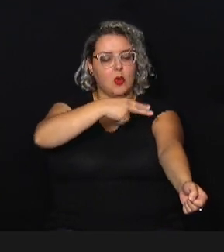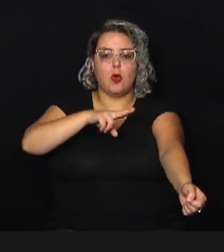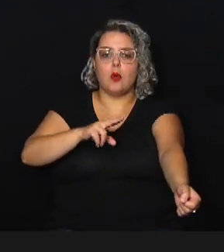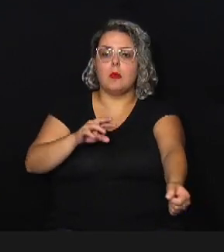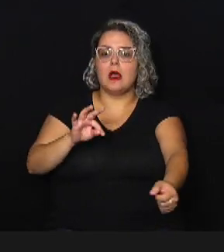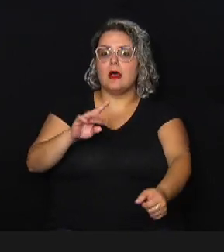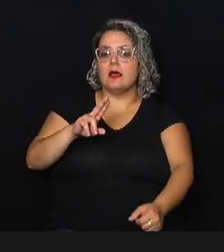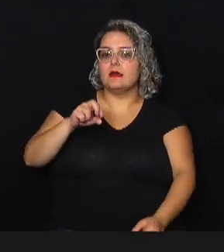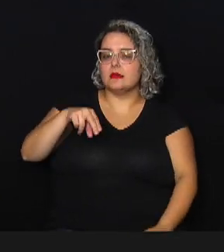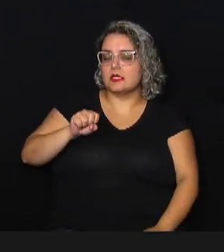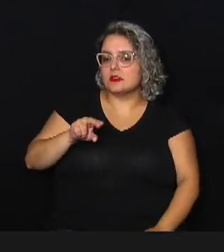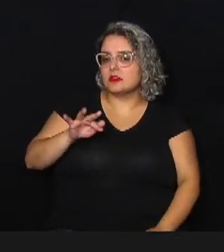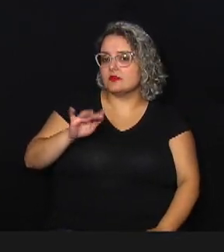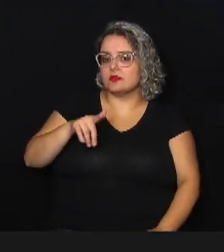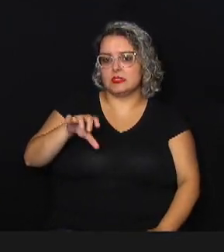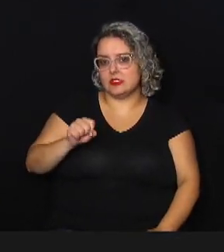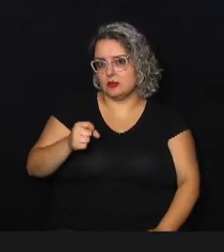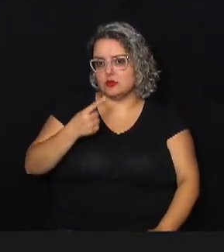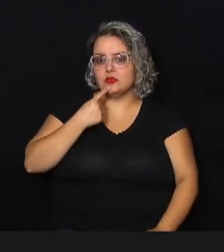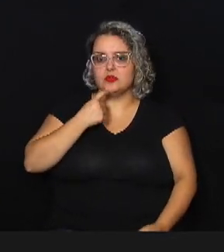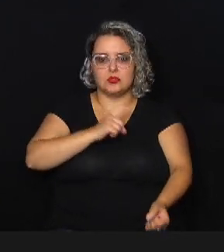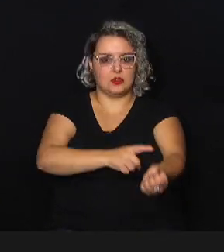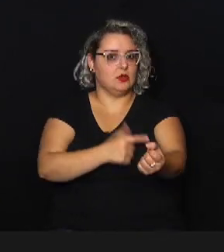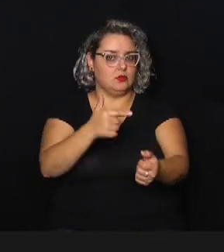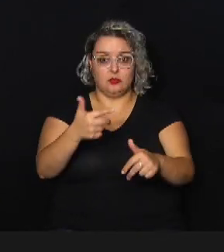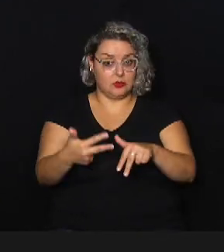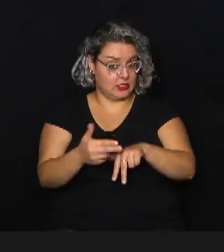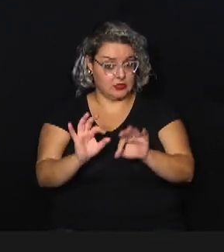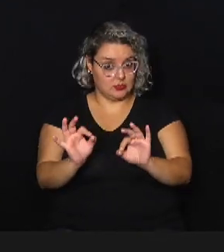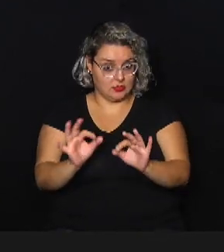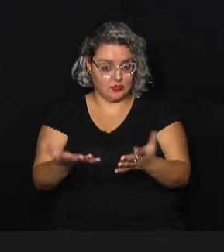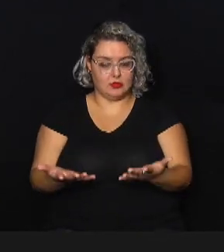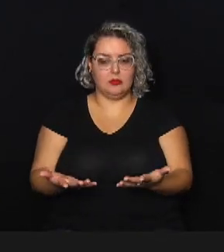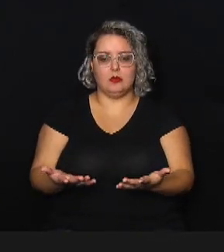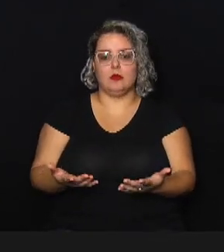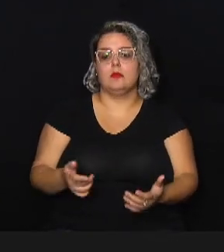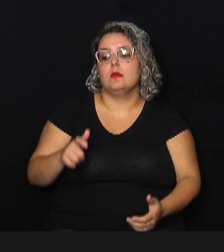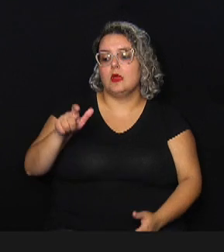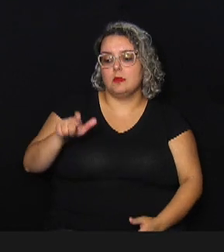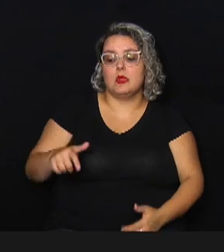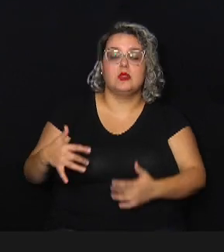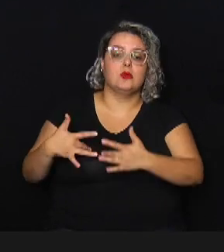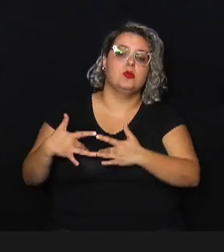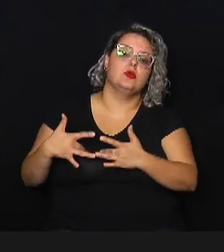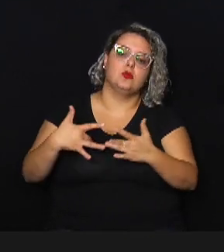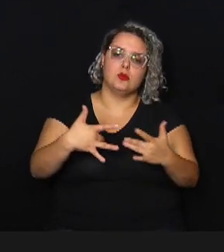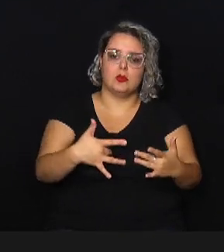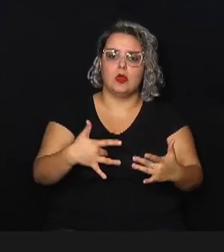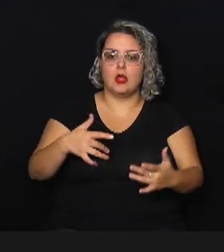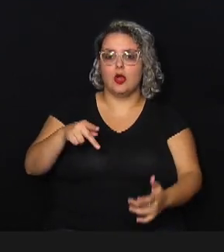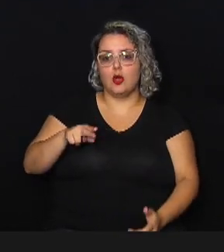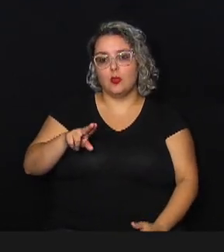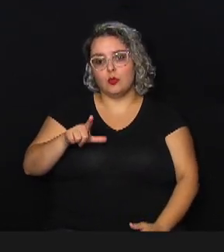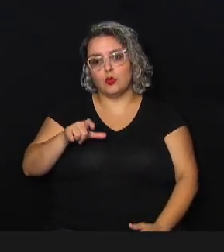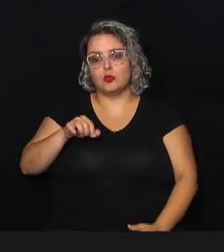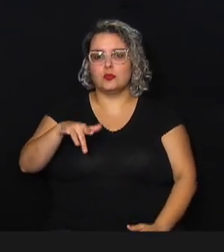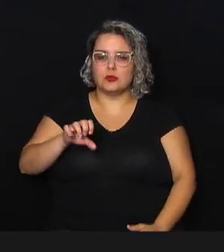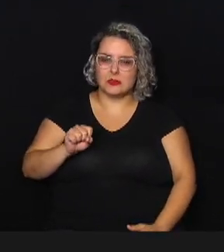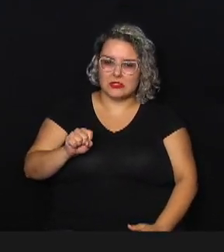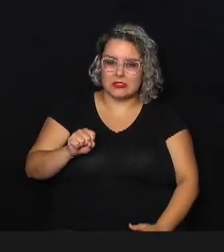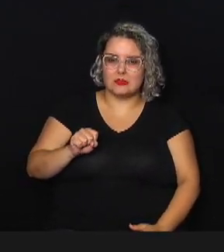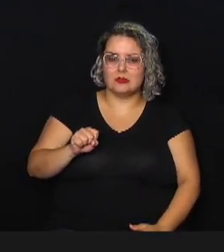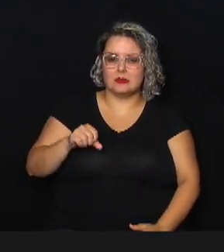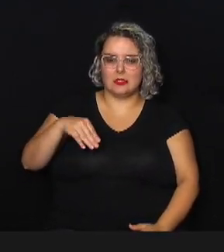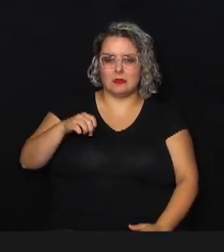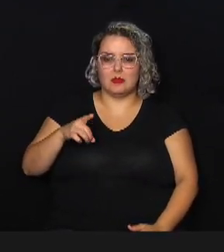tá? Então, não tem cirurgia nenhuma. Tá? Para o doador, a punção da medula, ela incomoda um pouquinho,